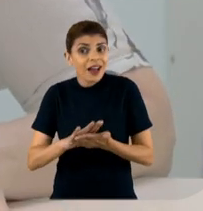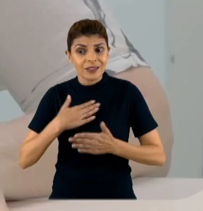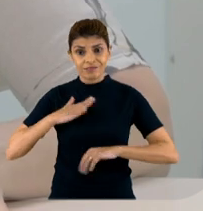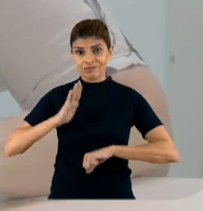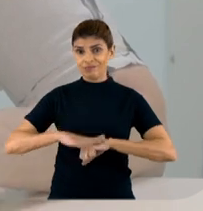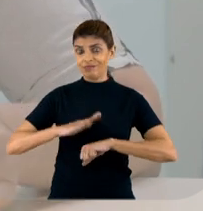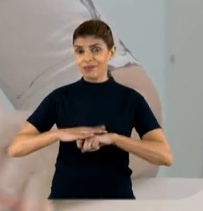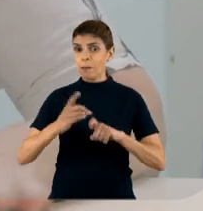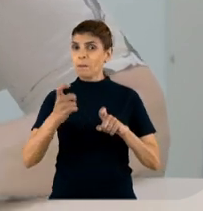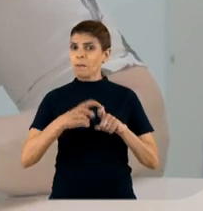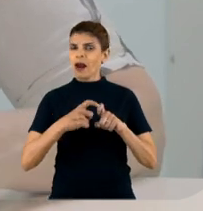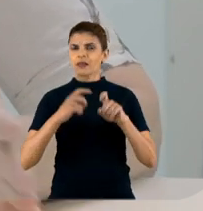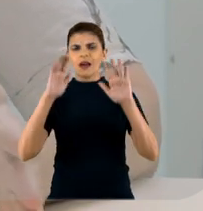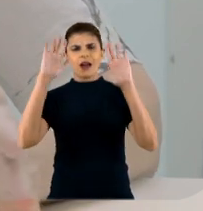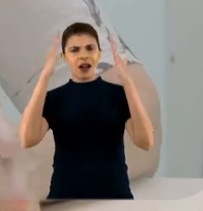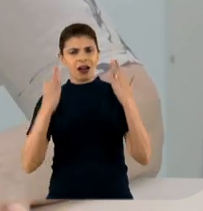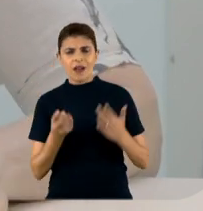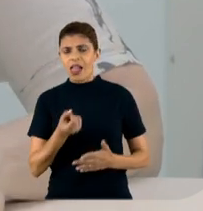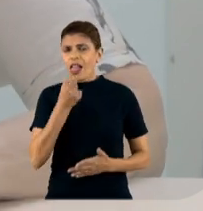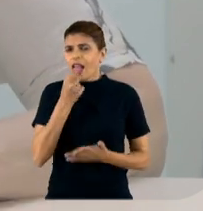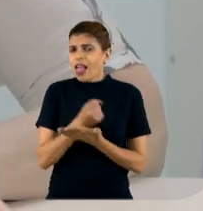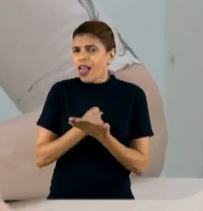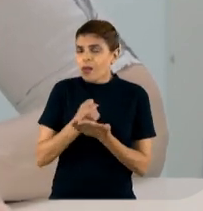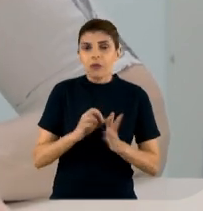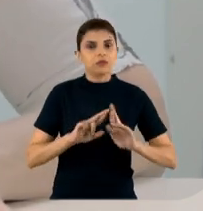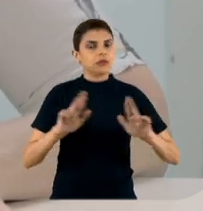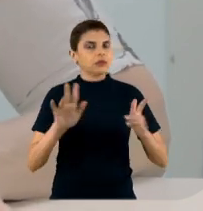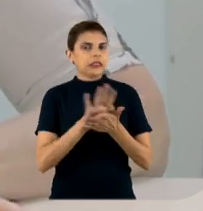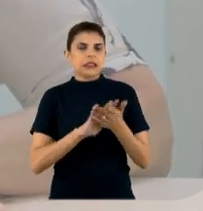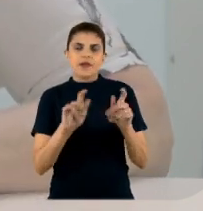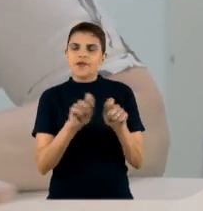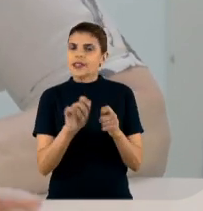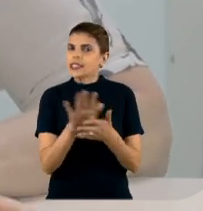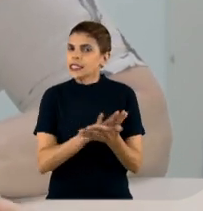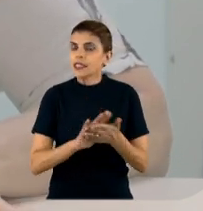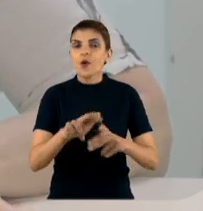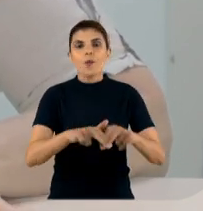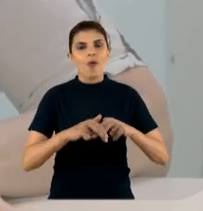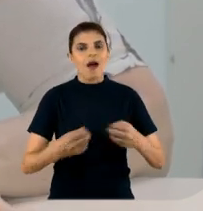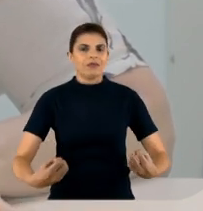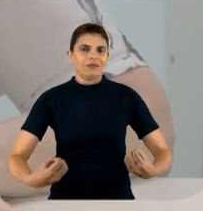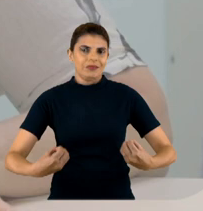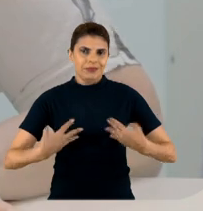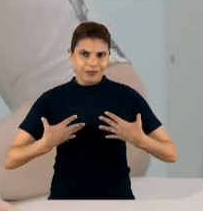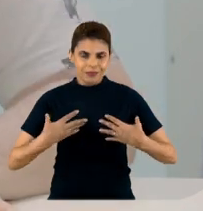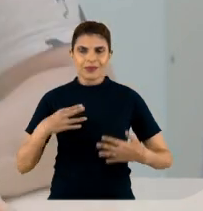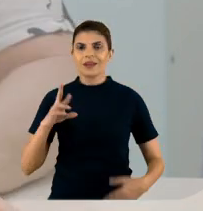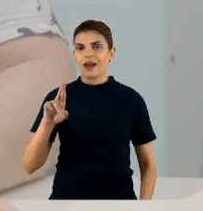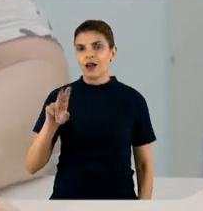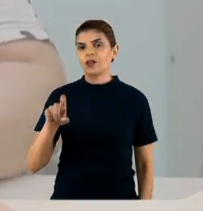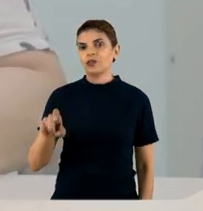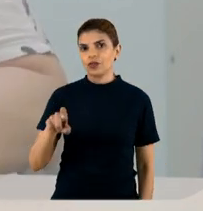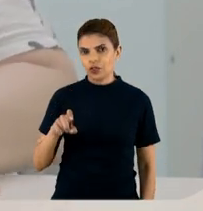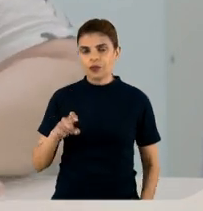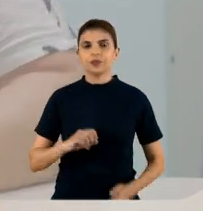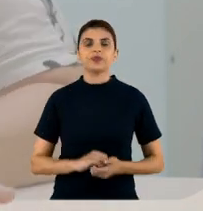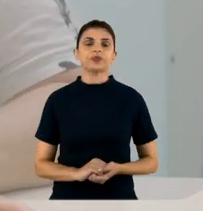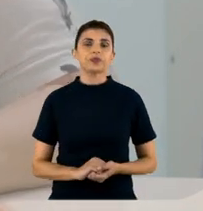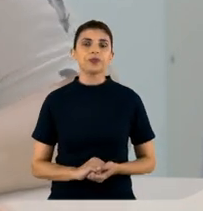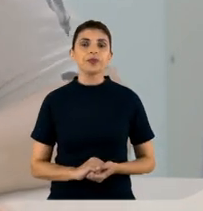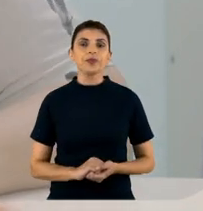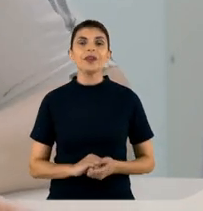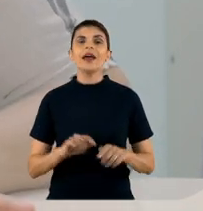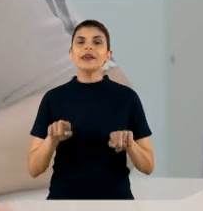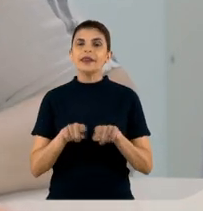conduta médica você não ia mudar dar nenhum remédio diferente fazer nada diferente com esse paciente por conta de um raio x eh